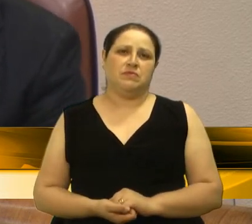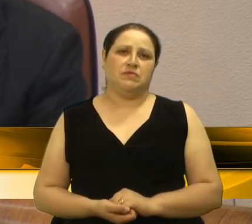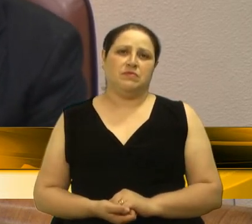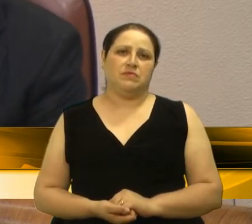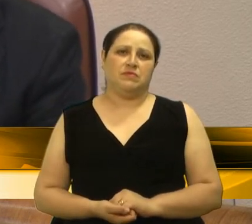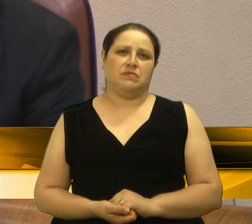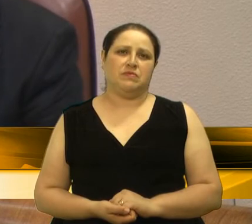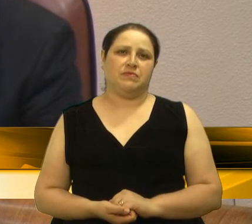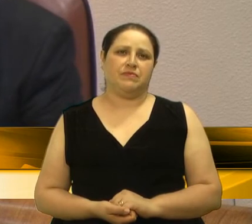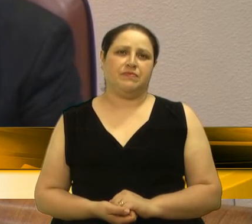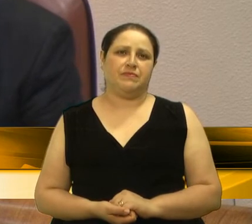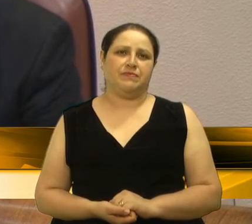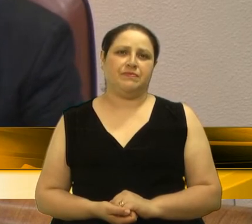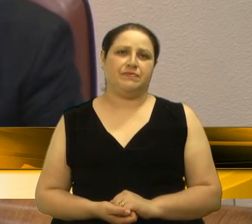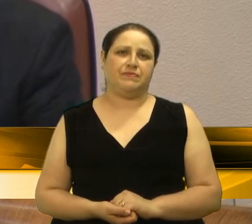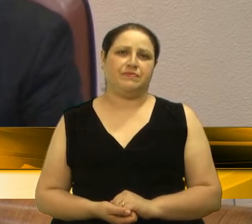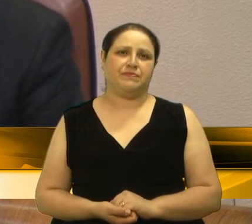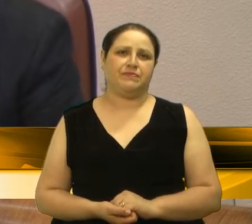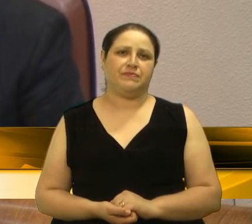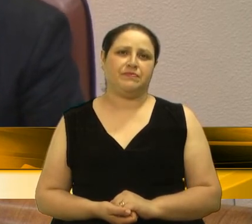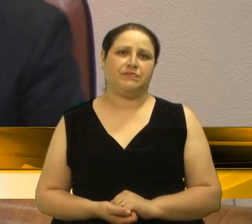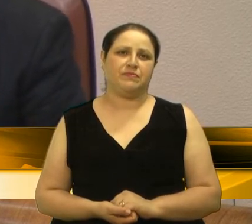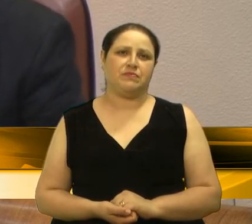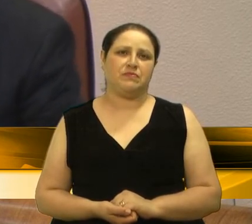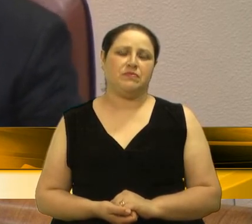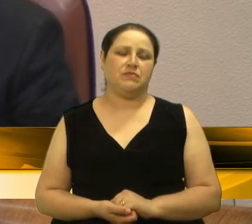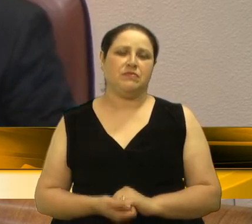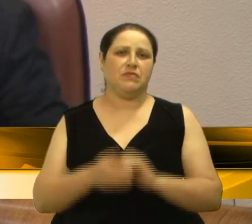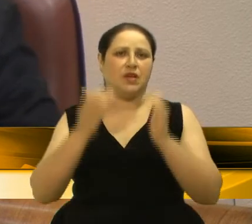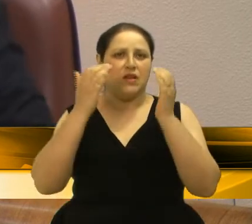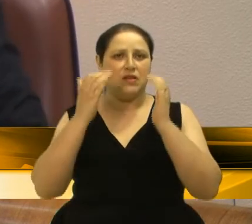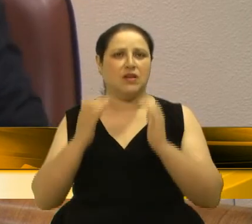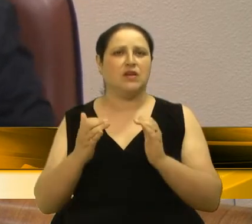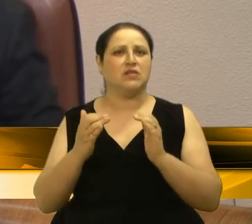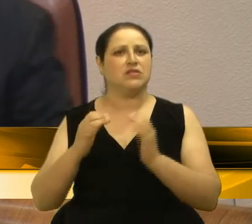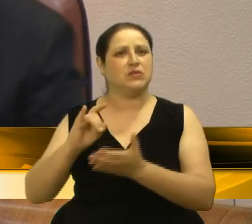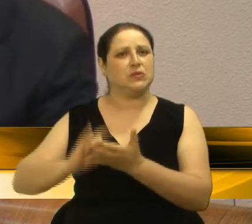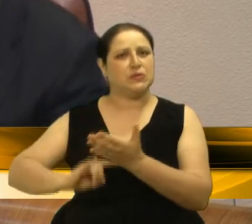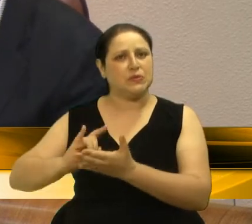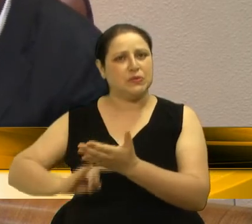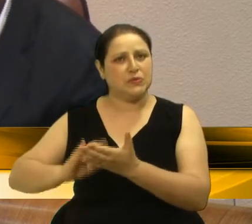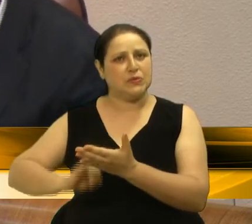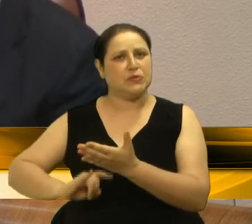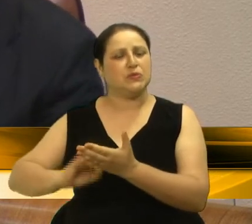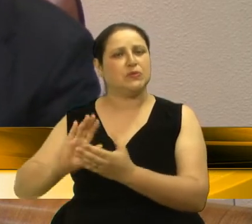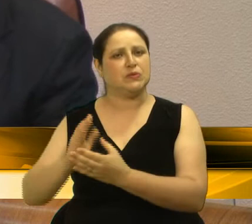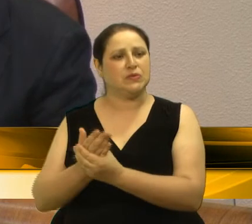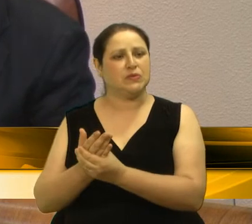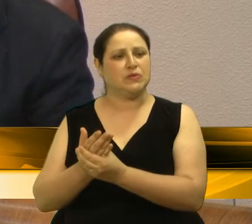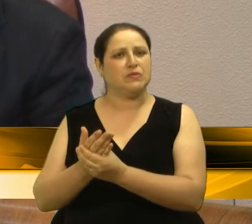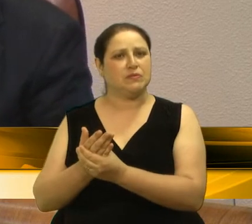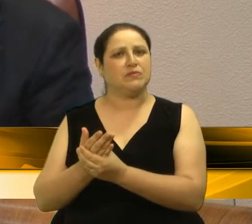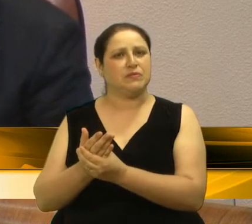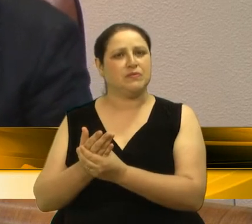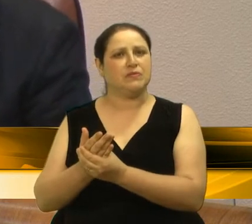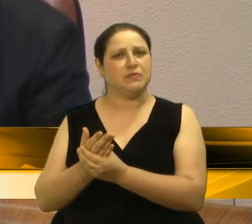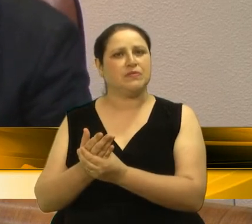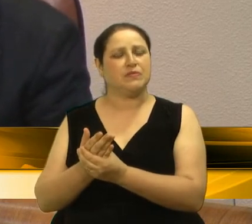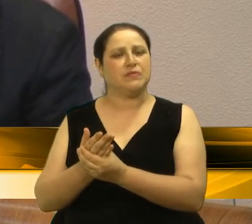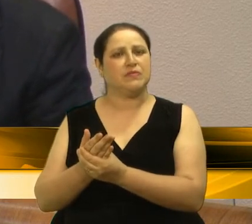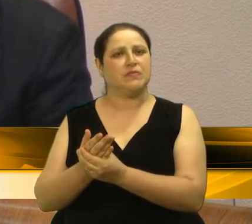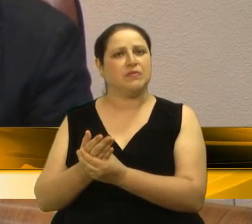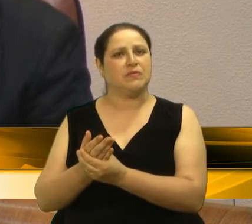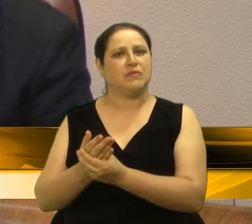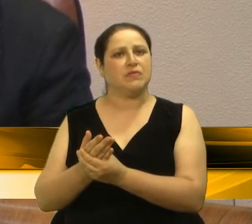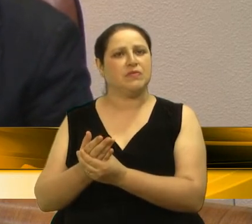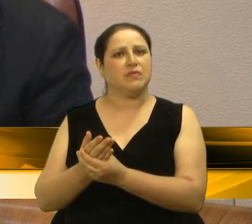sua revogação. Da análise dos autos, infere-se que o impetrante se insurge